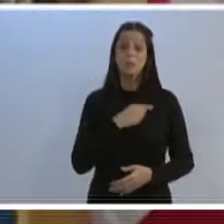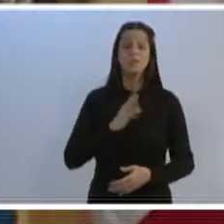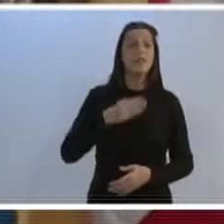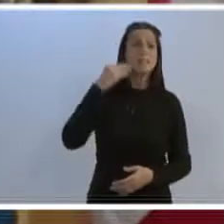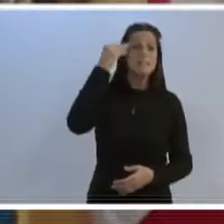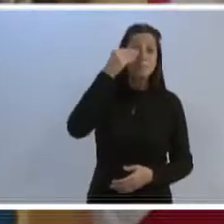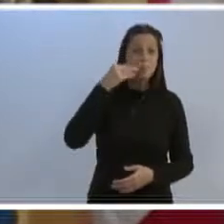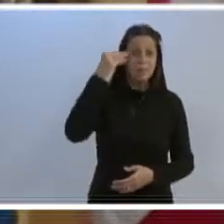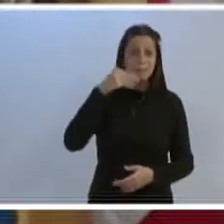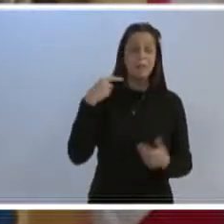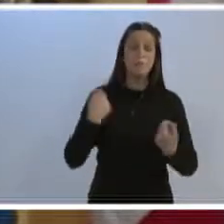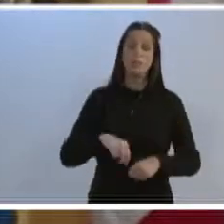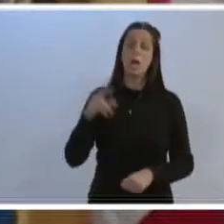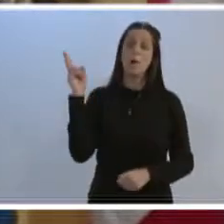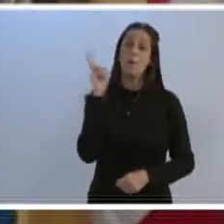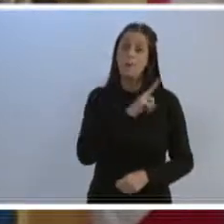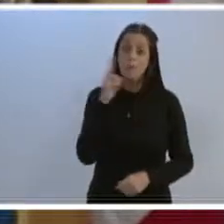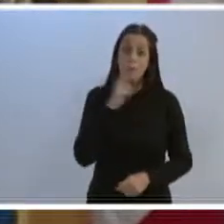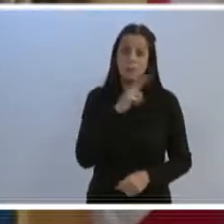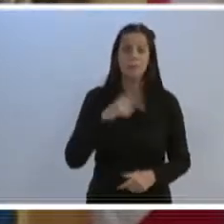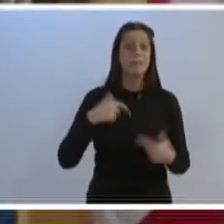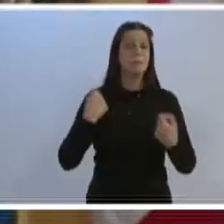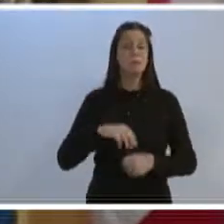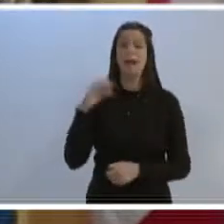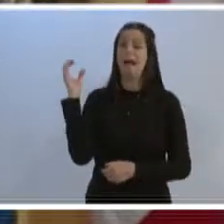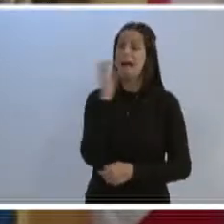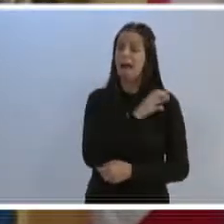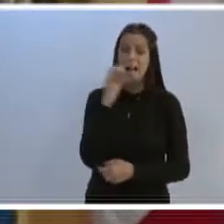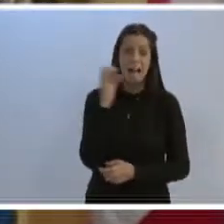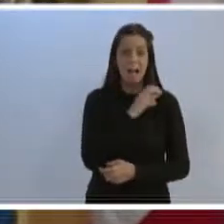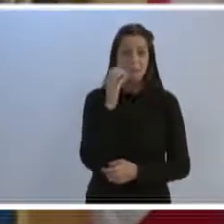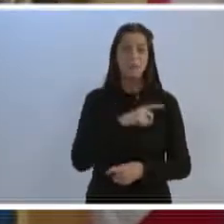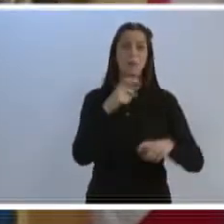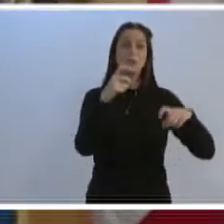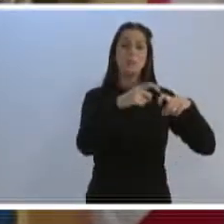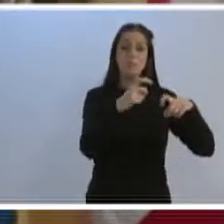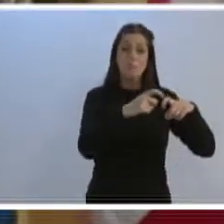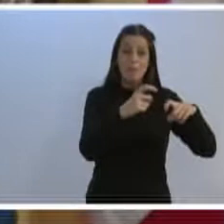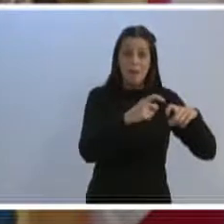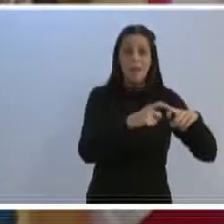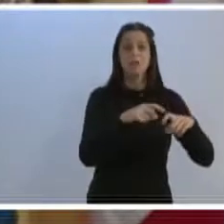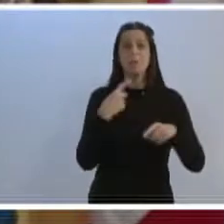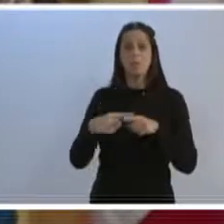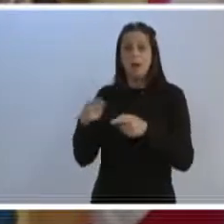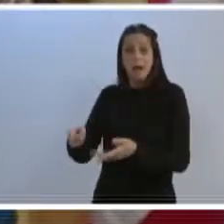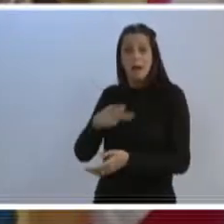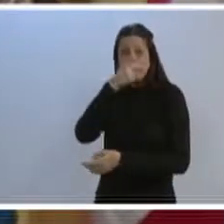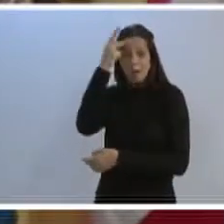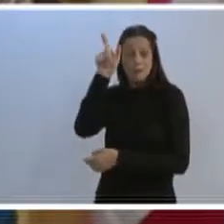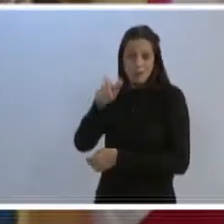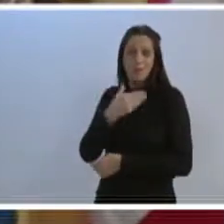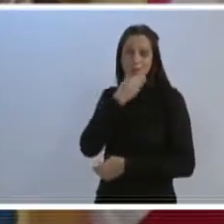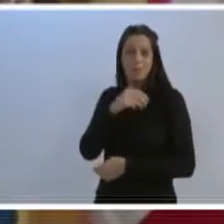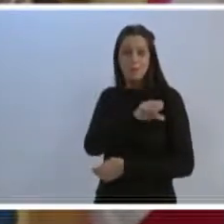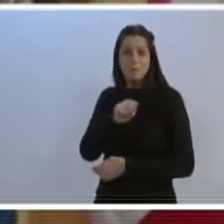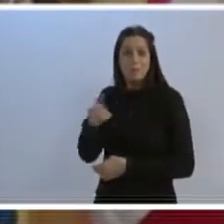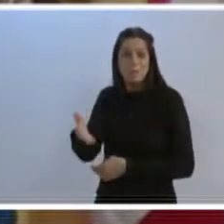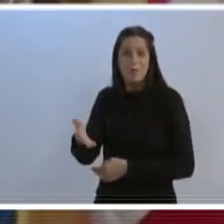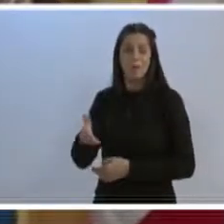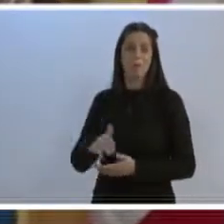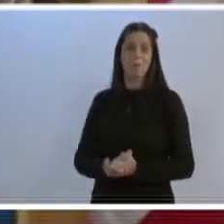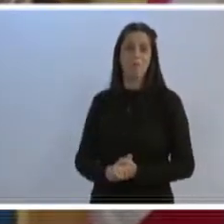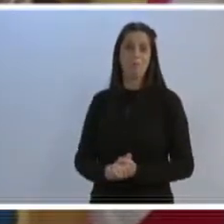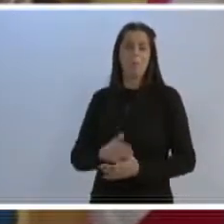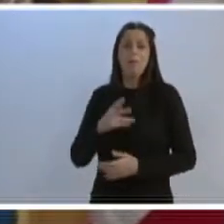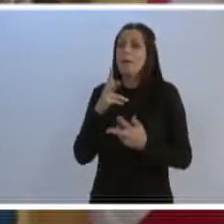extrema urgência nós precisamos do atendimento médico que está lá passando por uma situação uma pessoa como no caso que foi meu sogro que